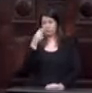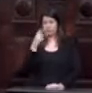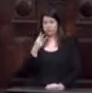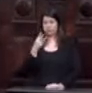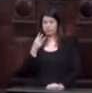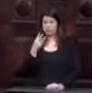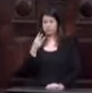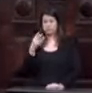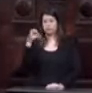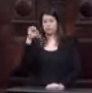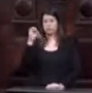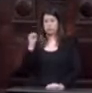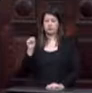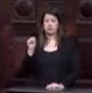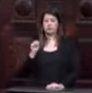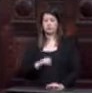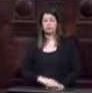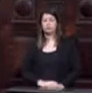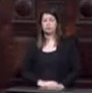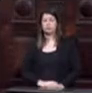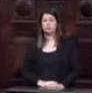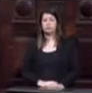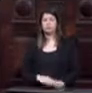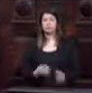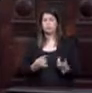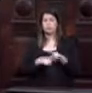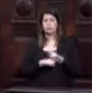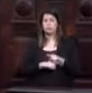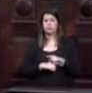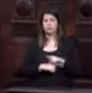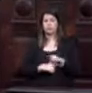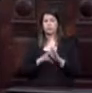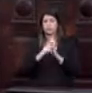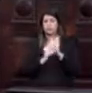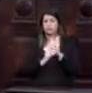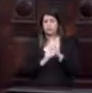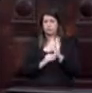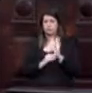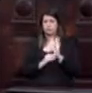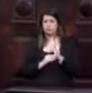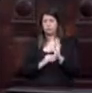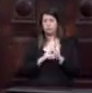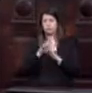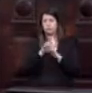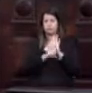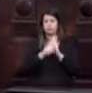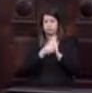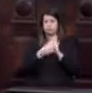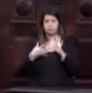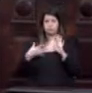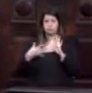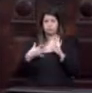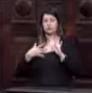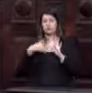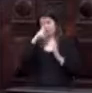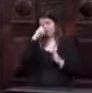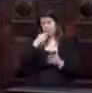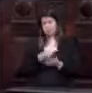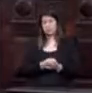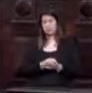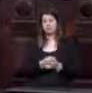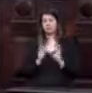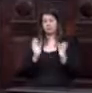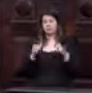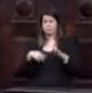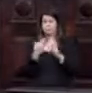73 e 98. Contrário às demais emendas, concluindo por substitutivo, peço a Vossa Excelência que conceda forma final